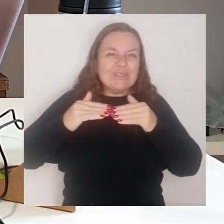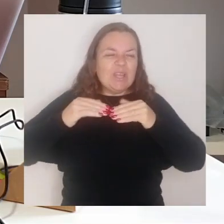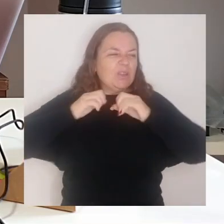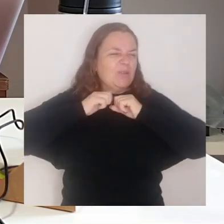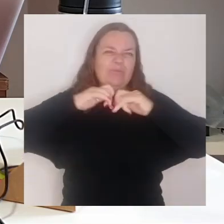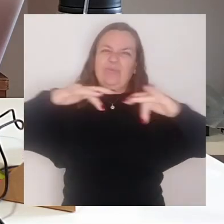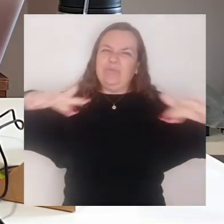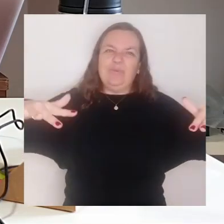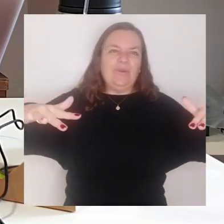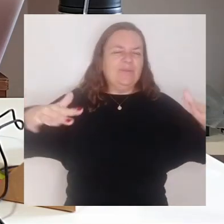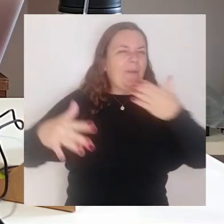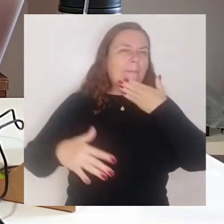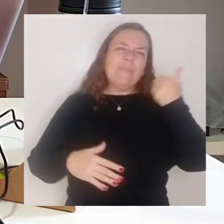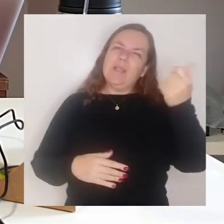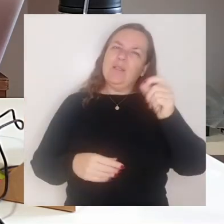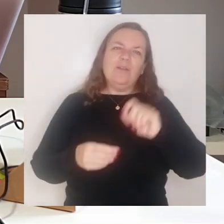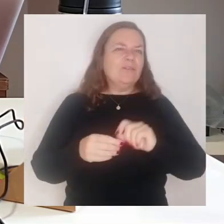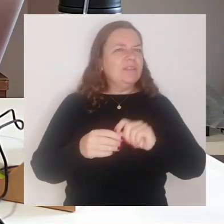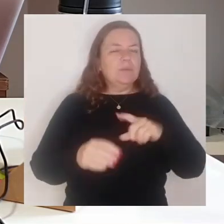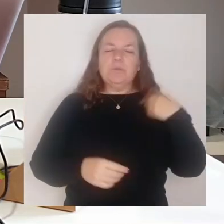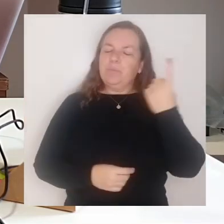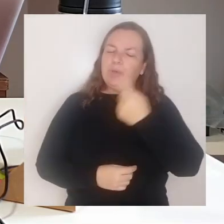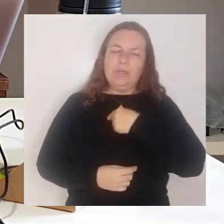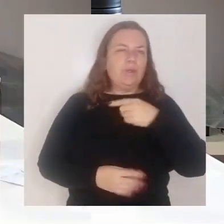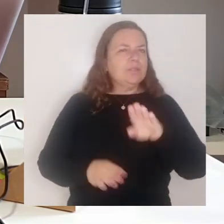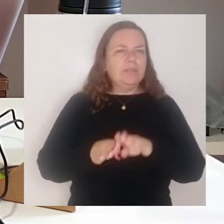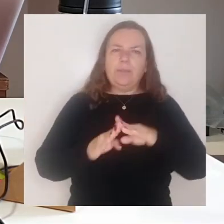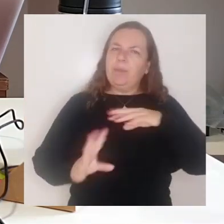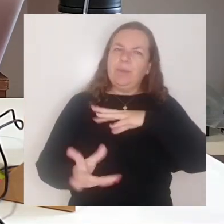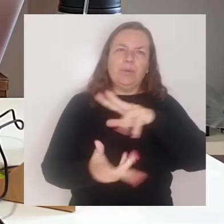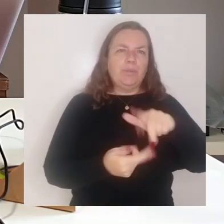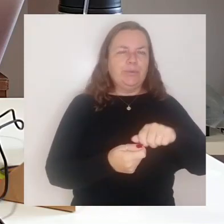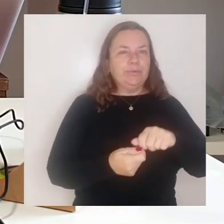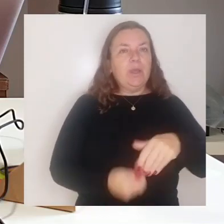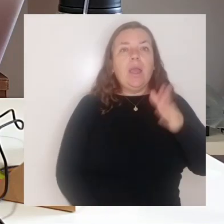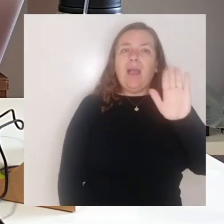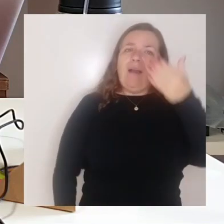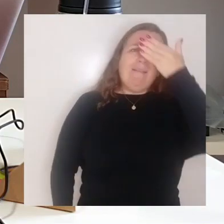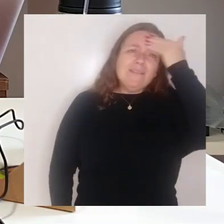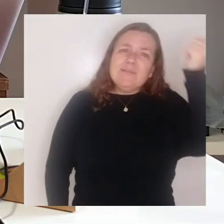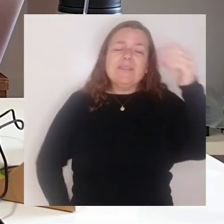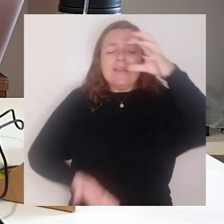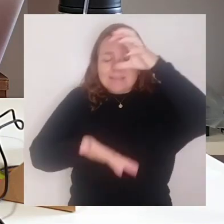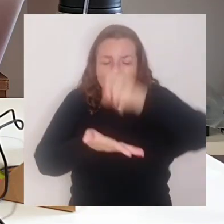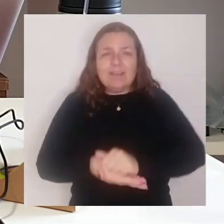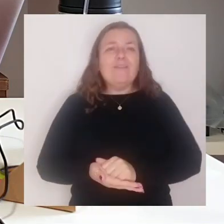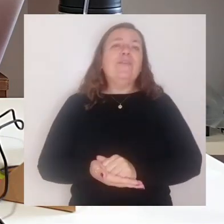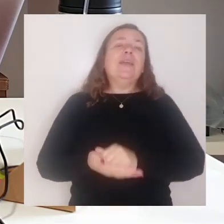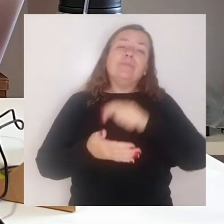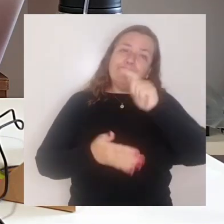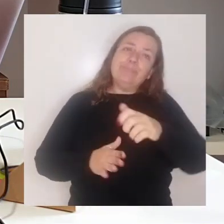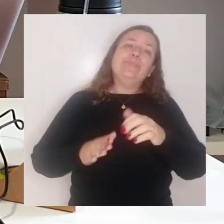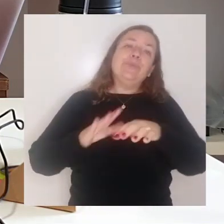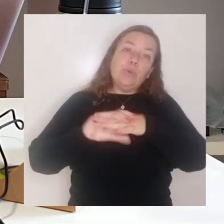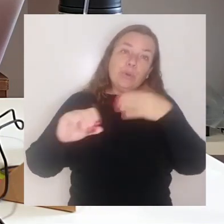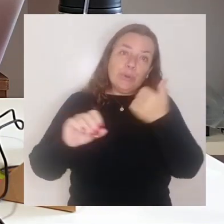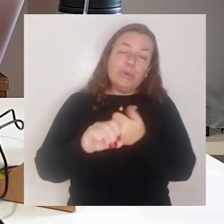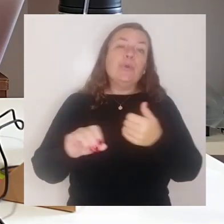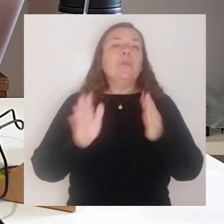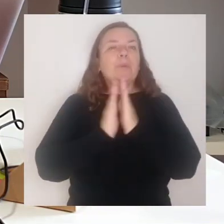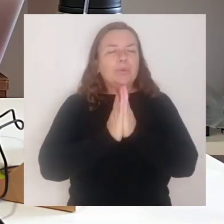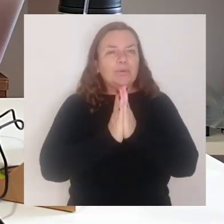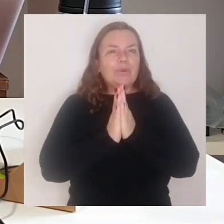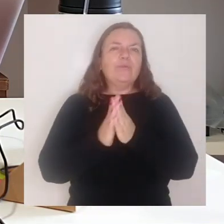e melhor a gente faz. Um para os outros e para o planeta. Não se esquece de se inscrever no canal, de dar um joinha no vídeo, de dar